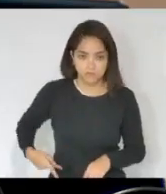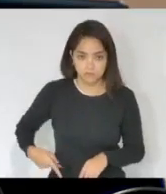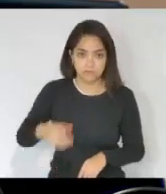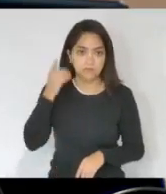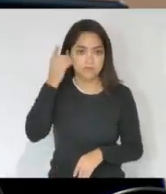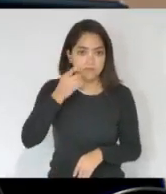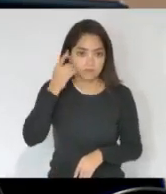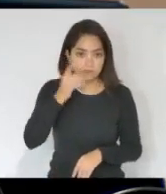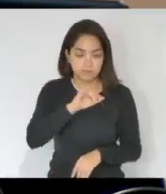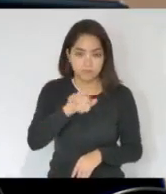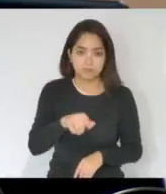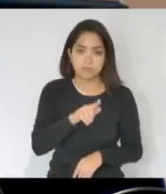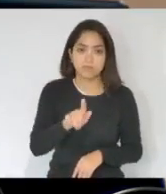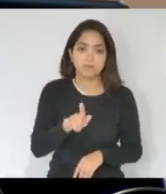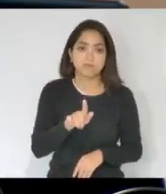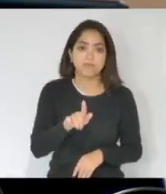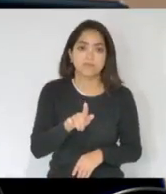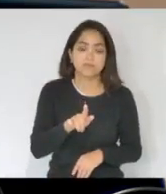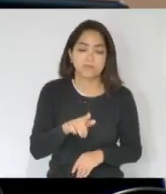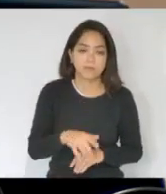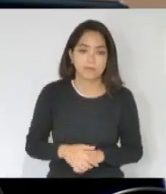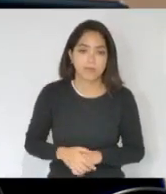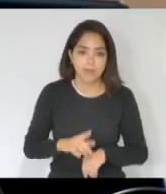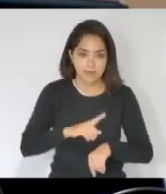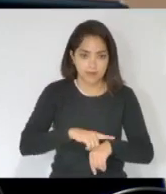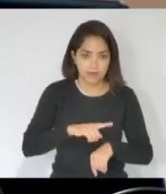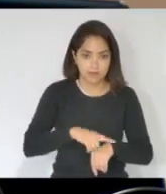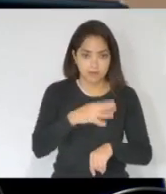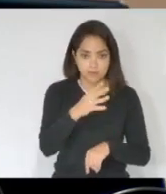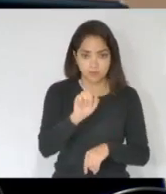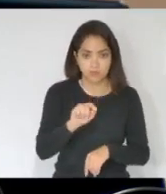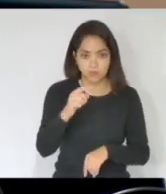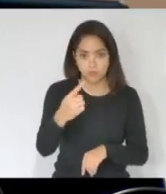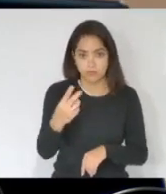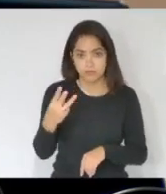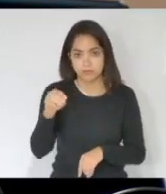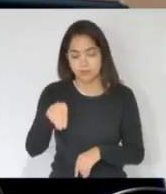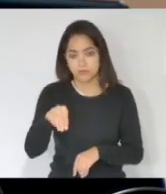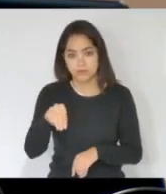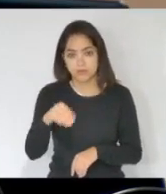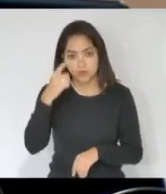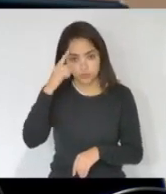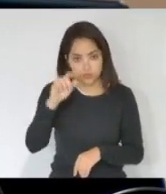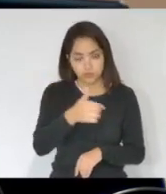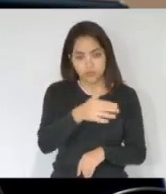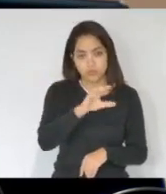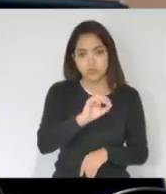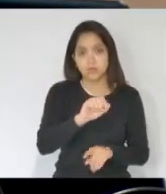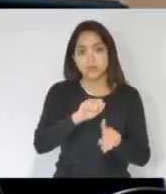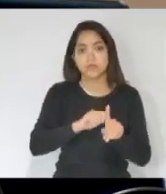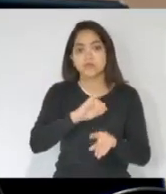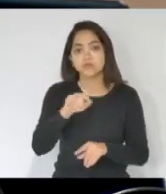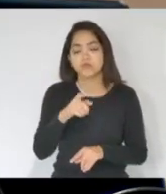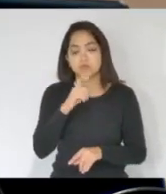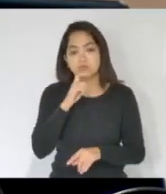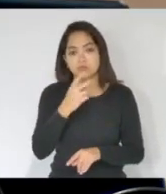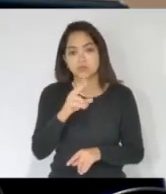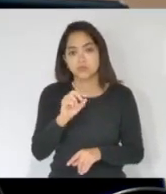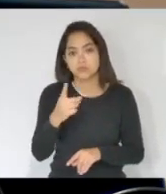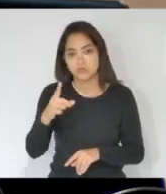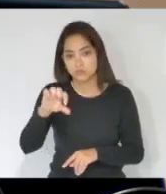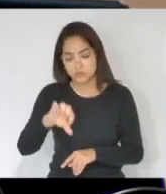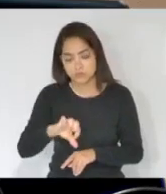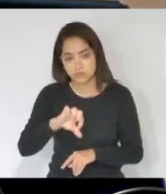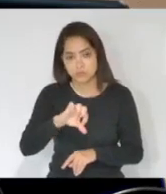deputado Júlio Garcia. Às 16 horas e 13 minutos do dia 10 do mês de julho do ano